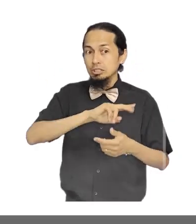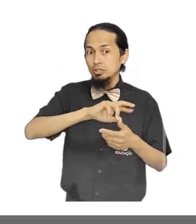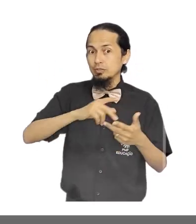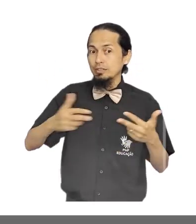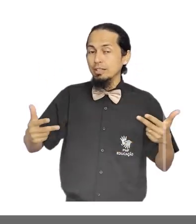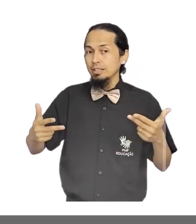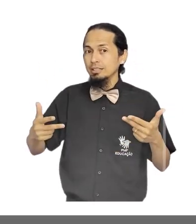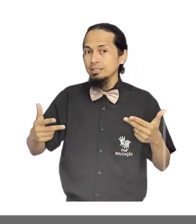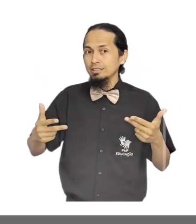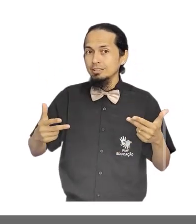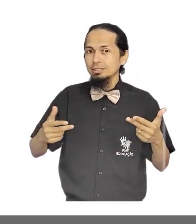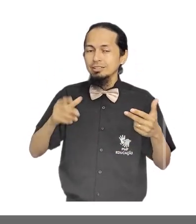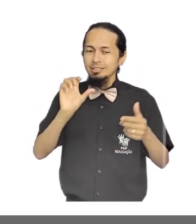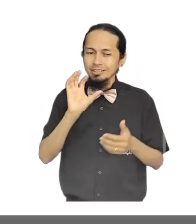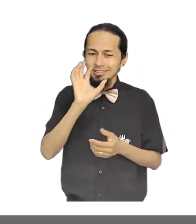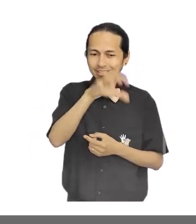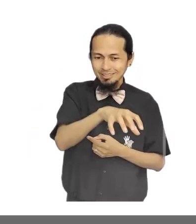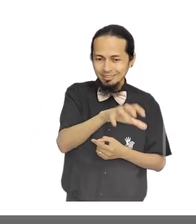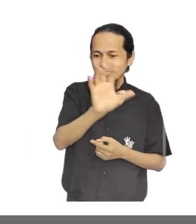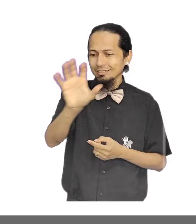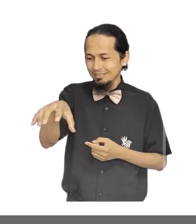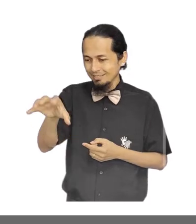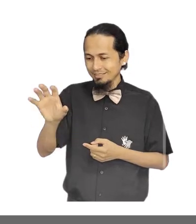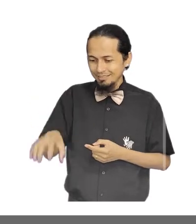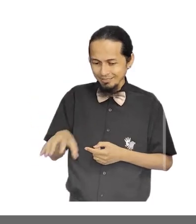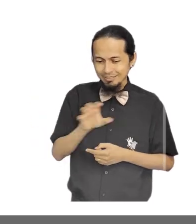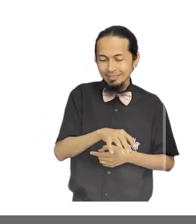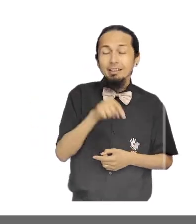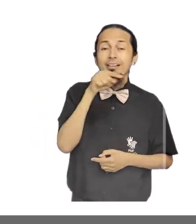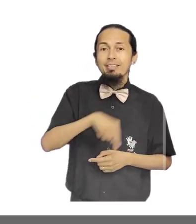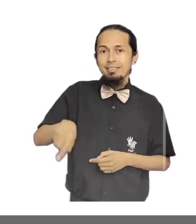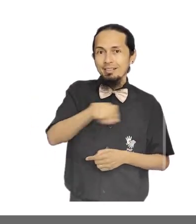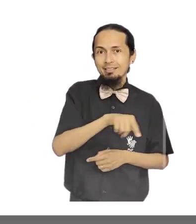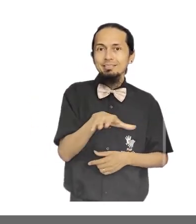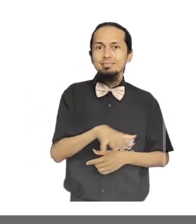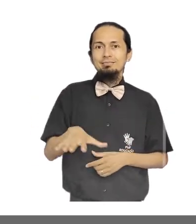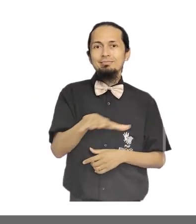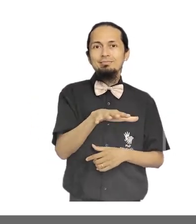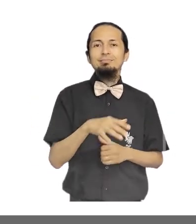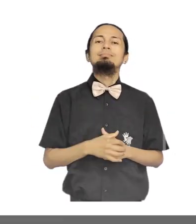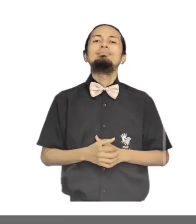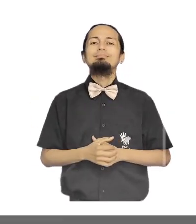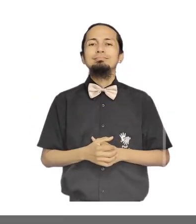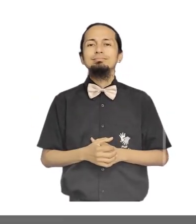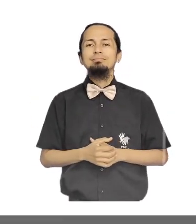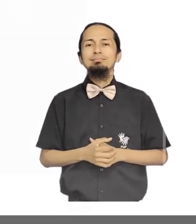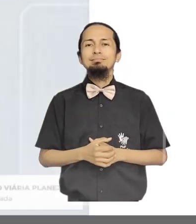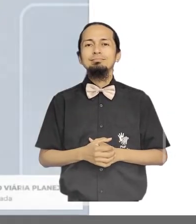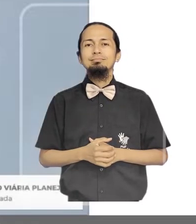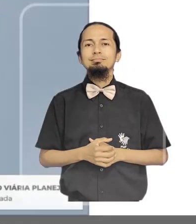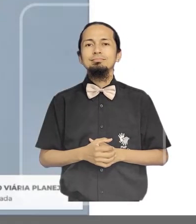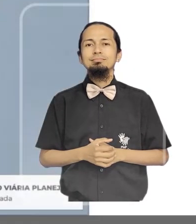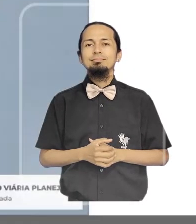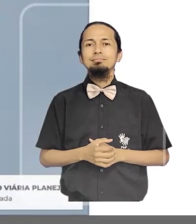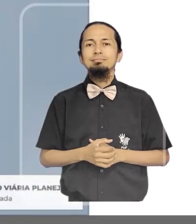servir em diferentes níveis como centralidade de bairro a estas regiões.